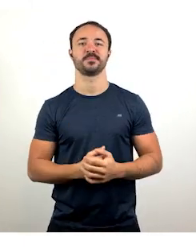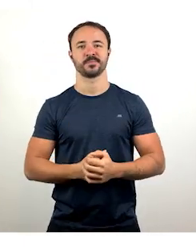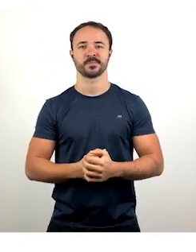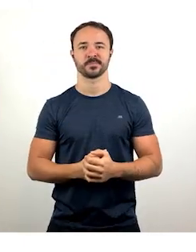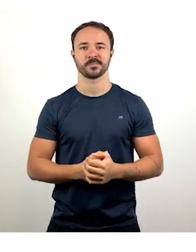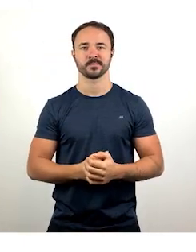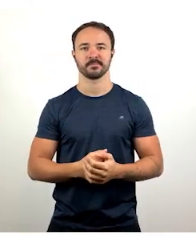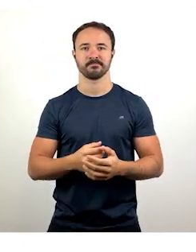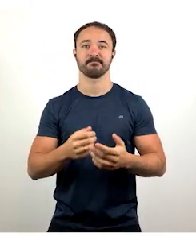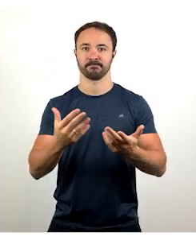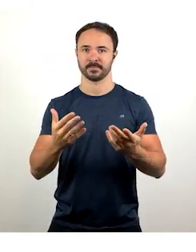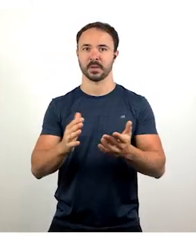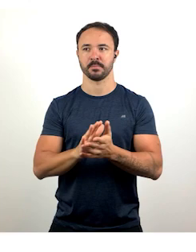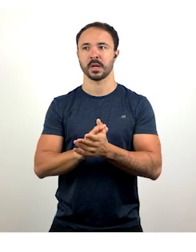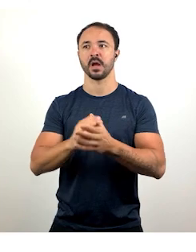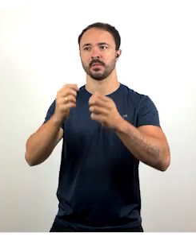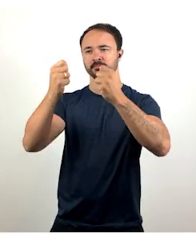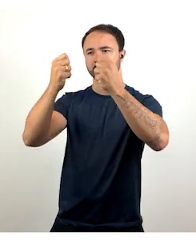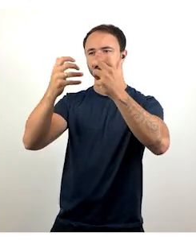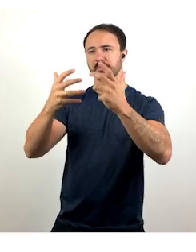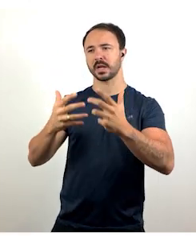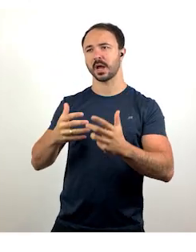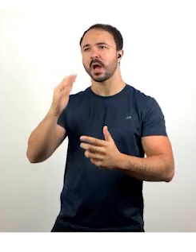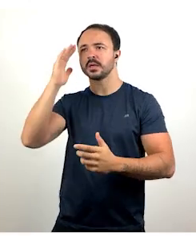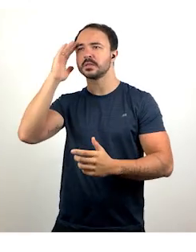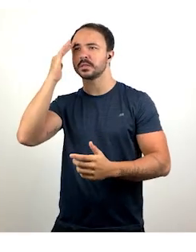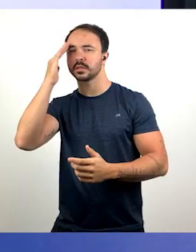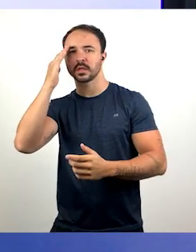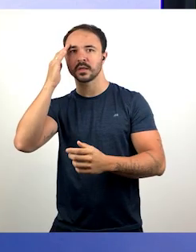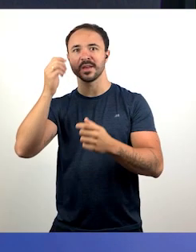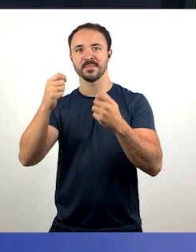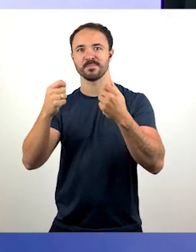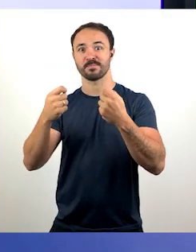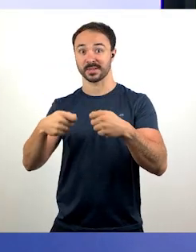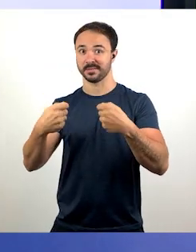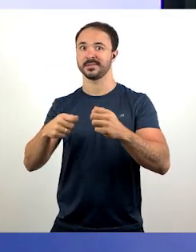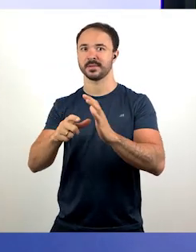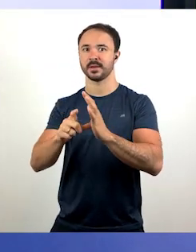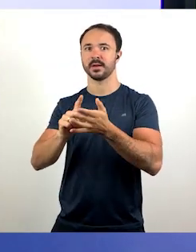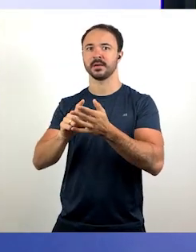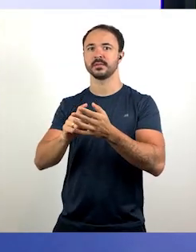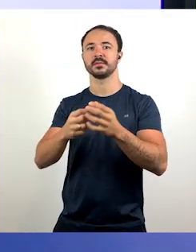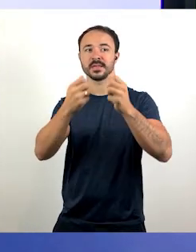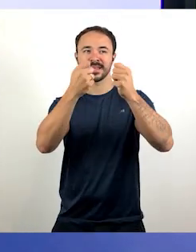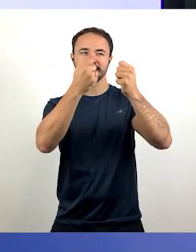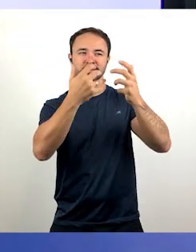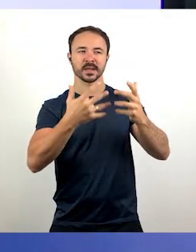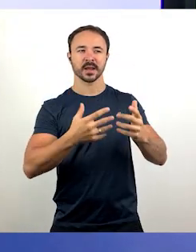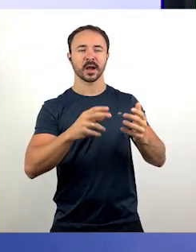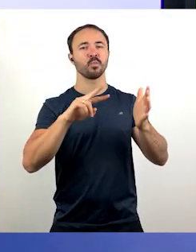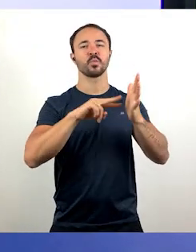nós possamos fazer esse aprofundamento, nós temos primeiro que entender a definição.